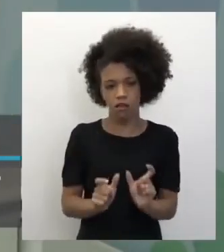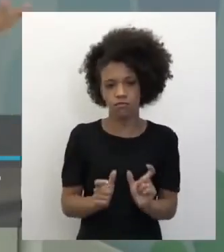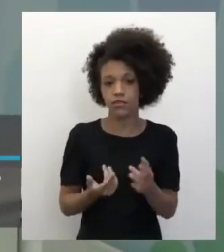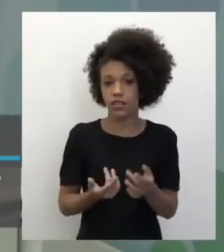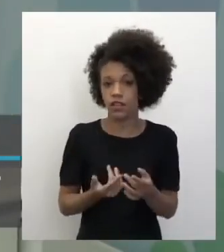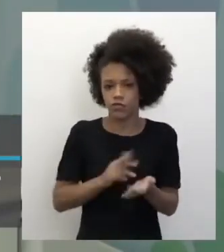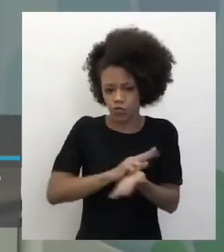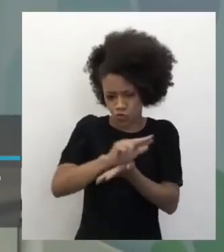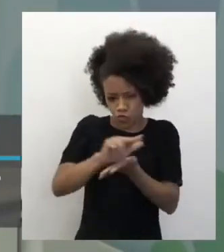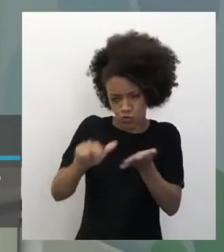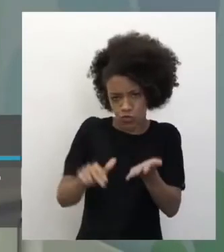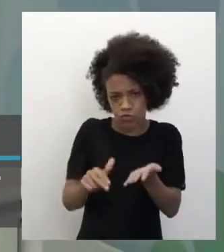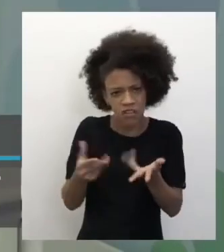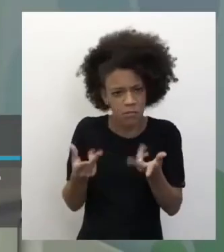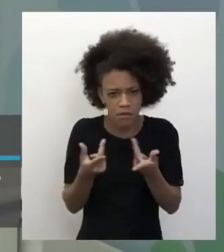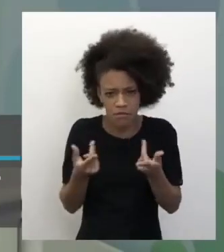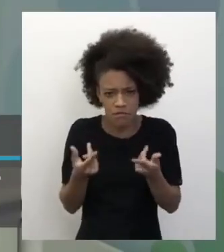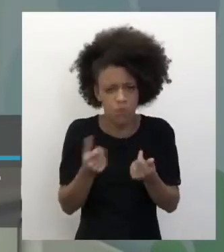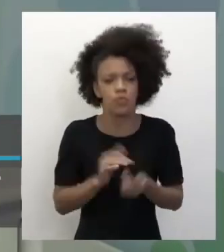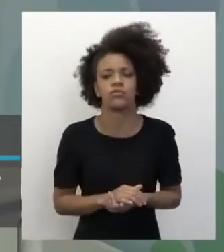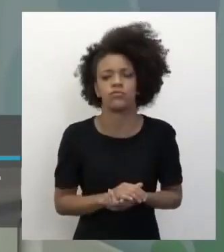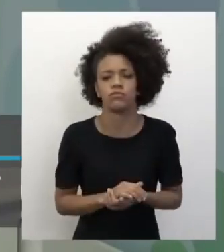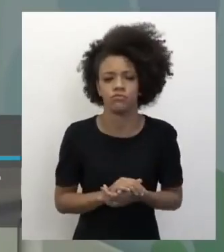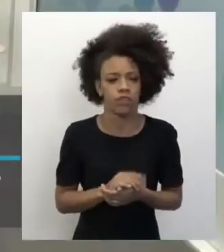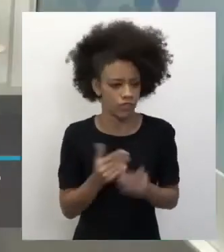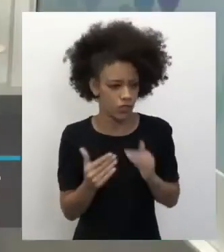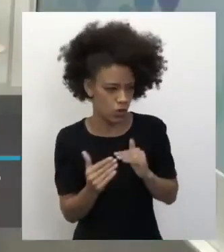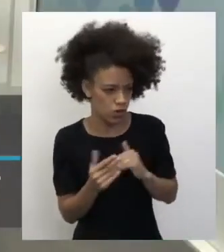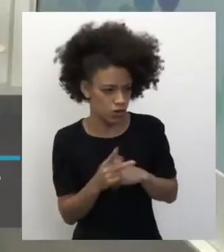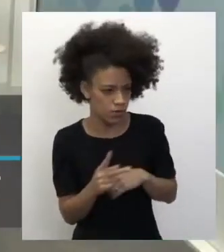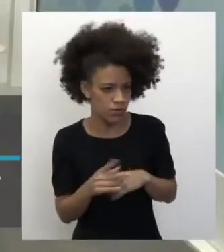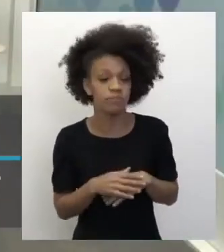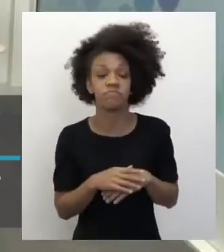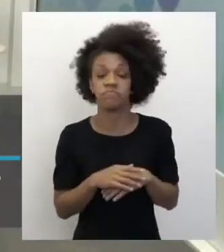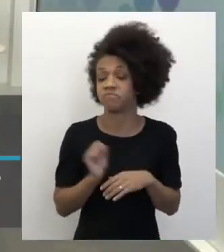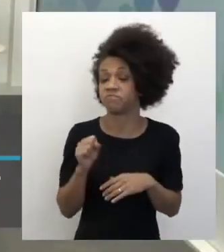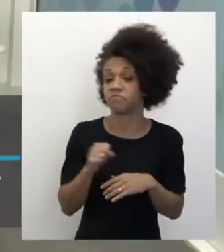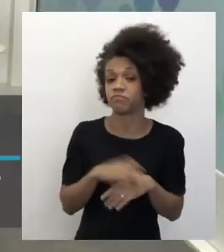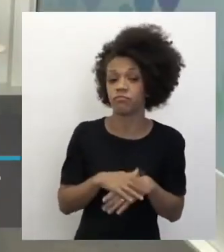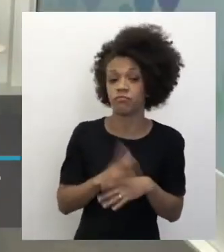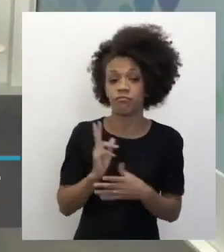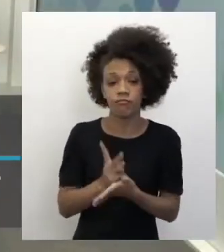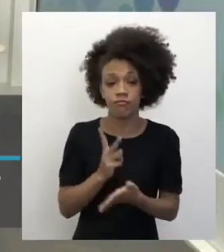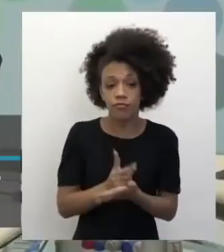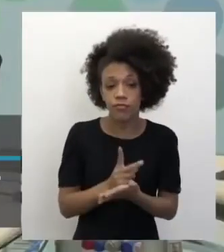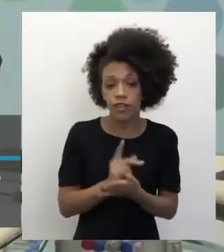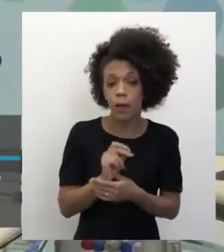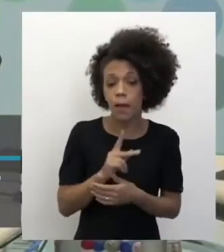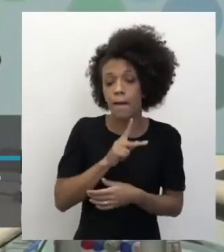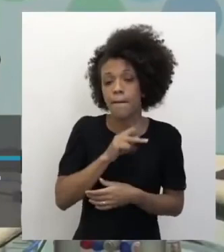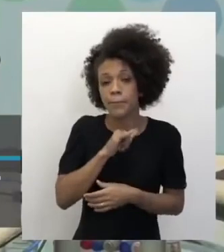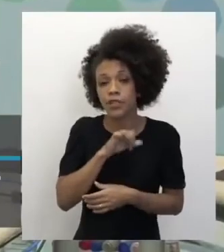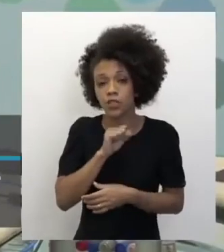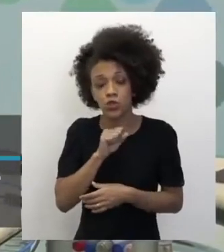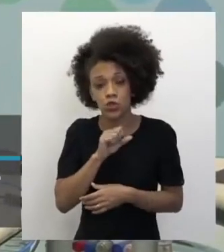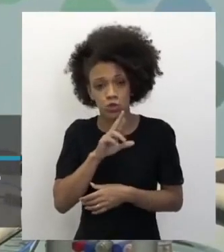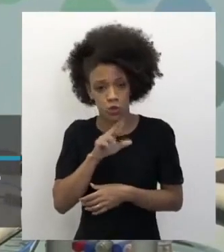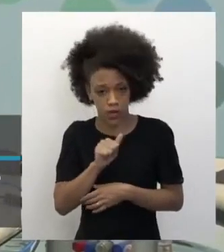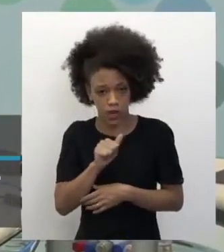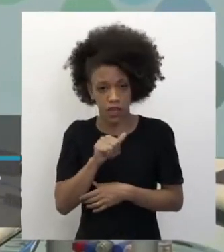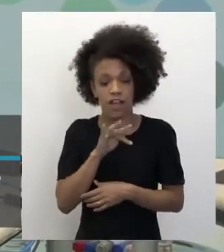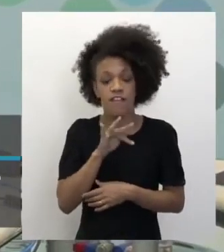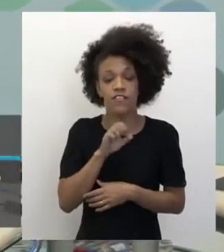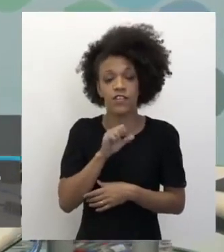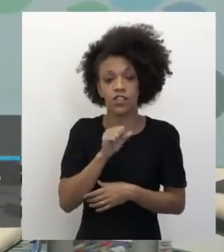isso, eu acho que isso é uma riqueza. Não é, Deia? A cada momento eles estão... O que você falou? Psora,